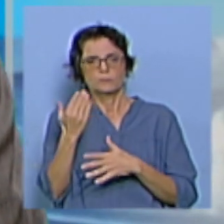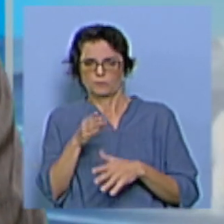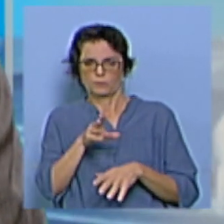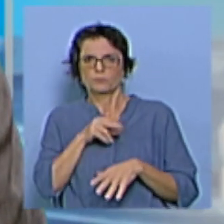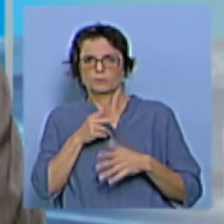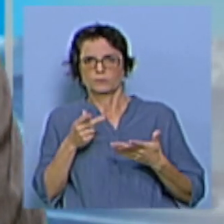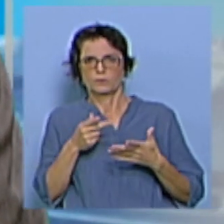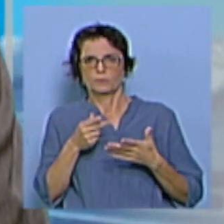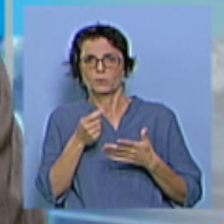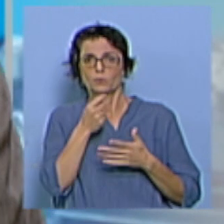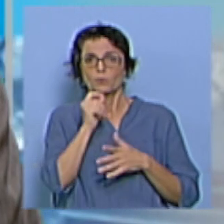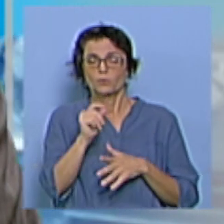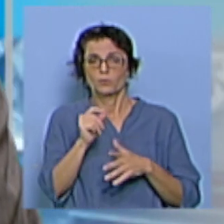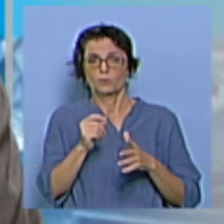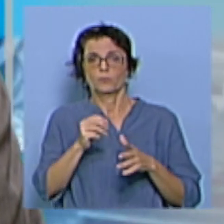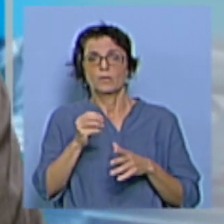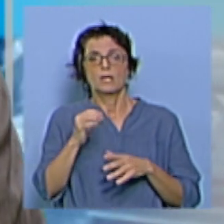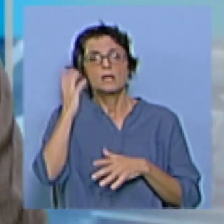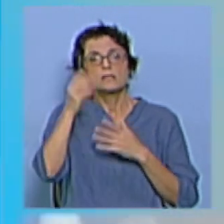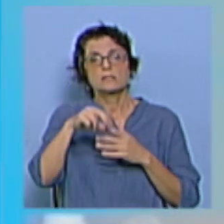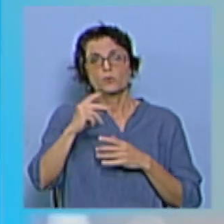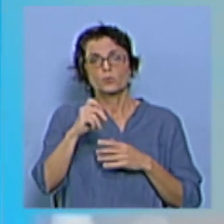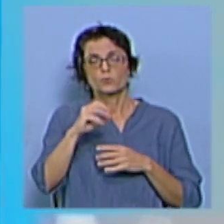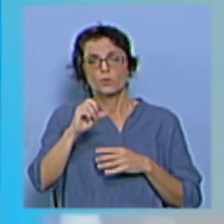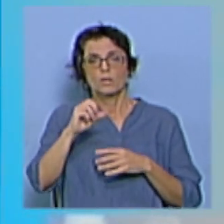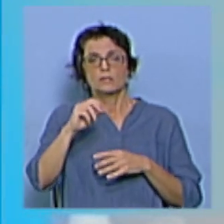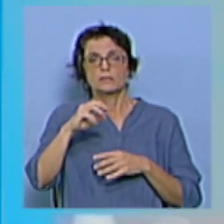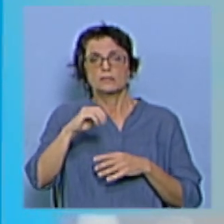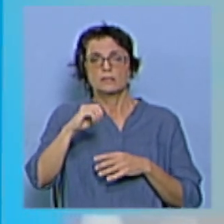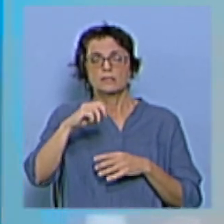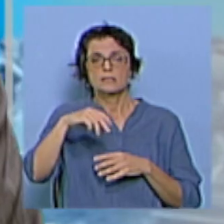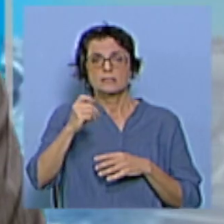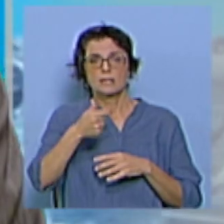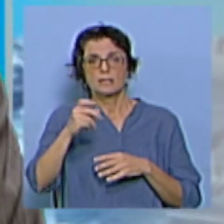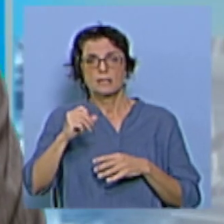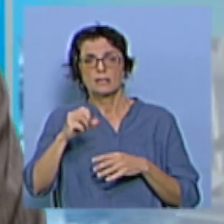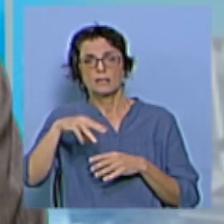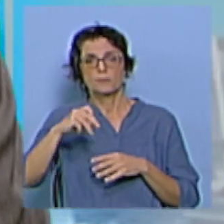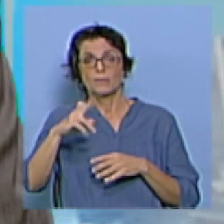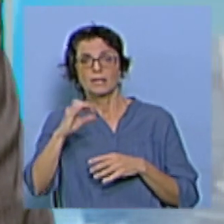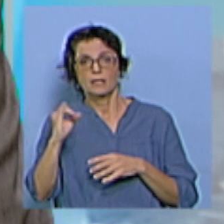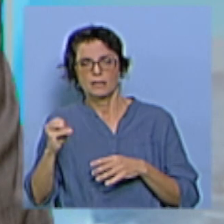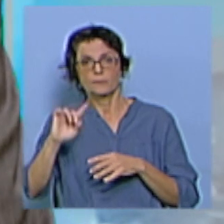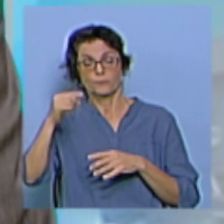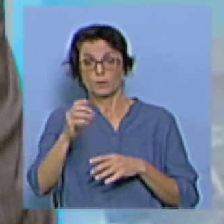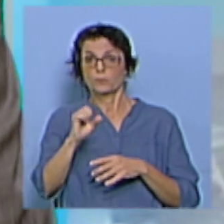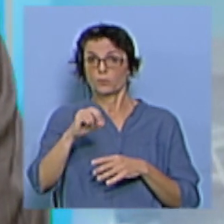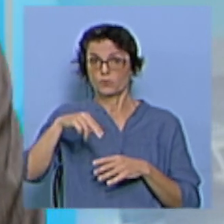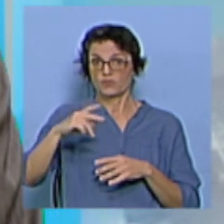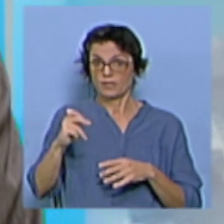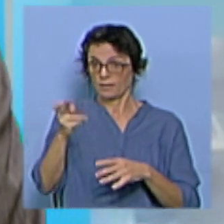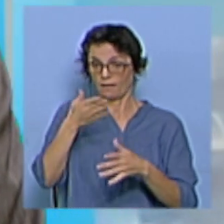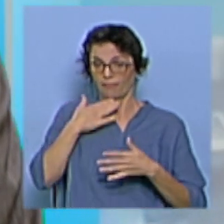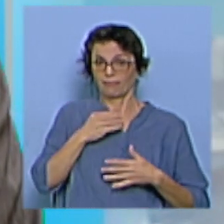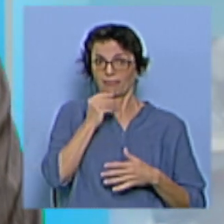com o nome São Nuno de Santa Maria. Foi uma honra ter recebido uma medalha que é proveniente da GNR. E depois foi